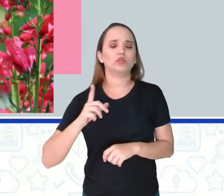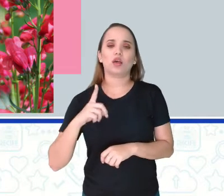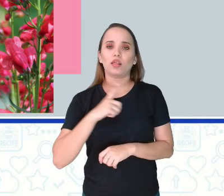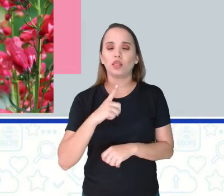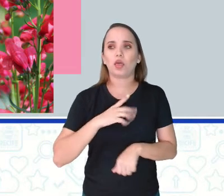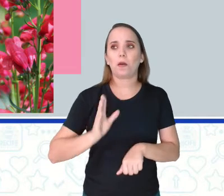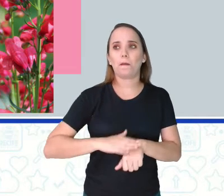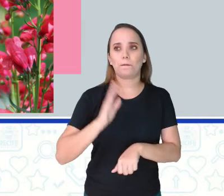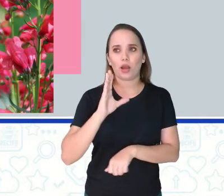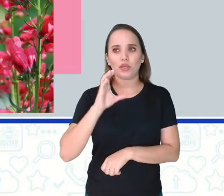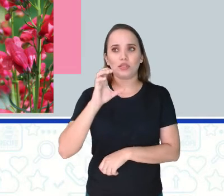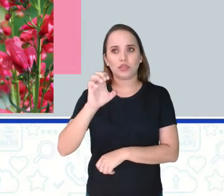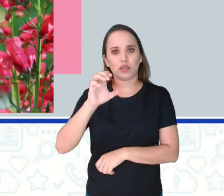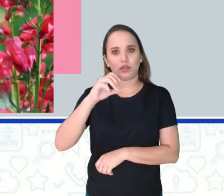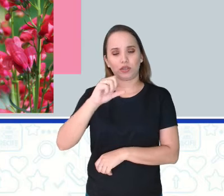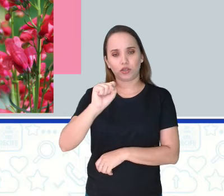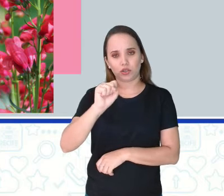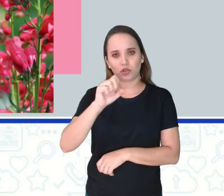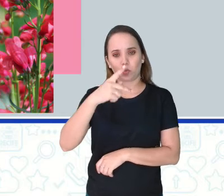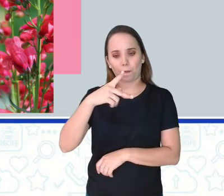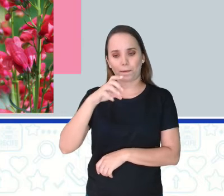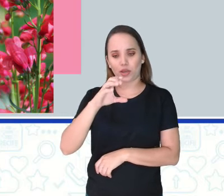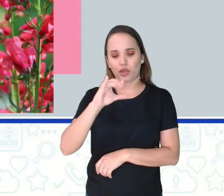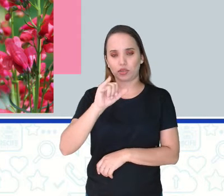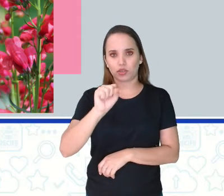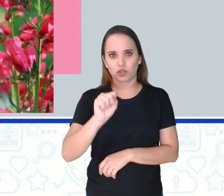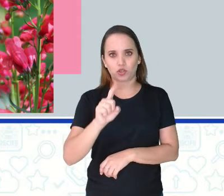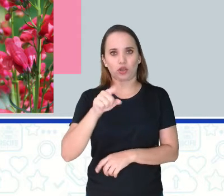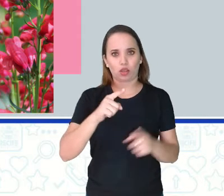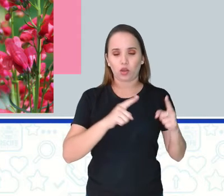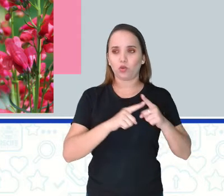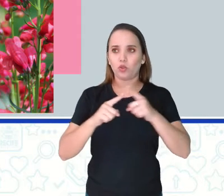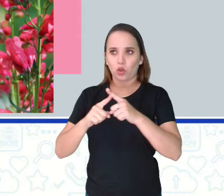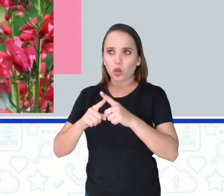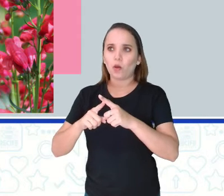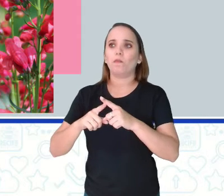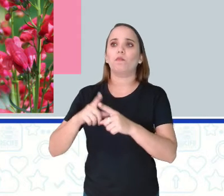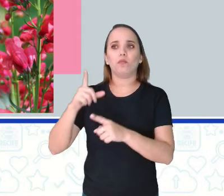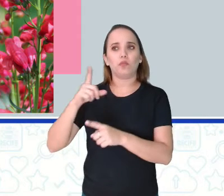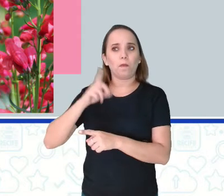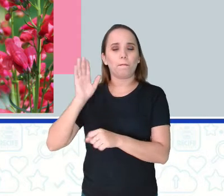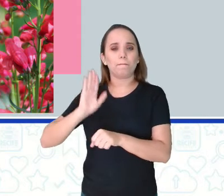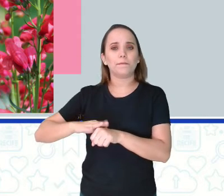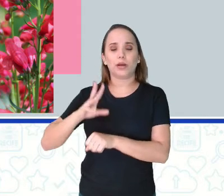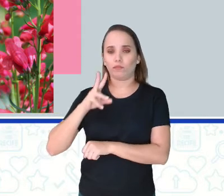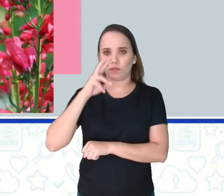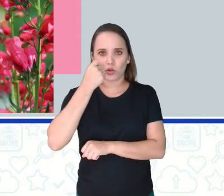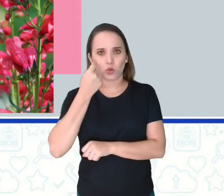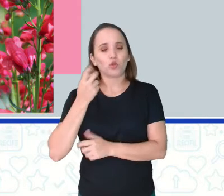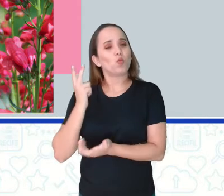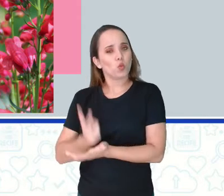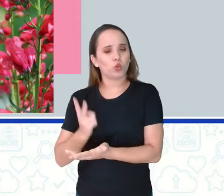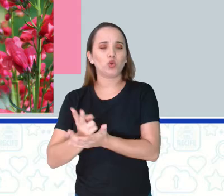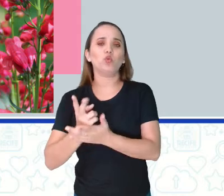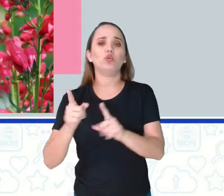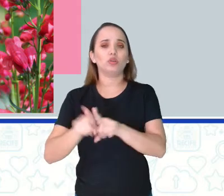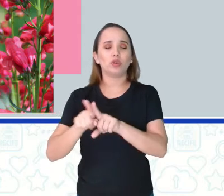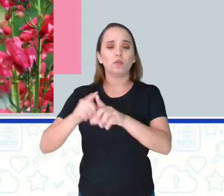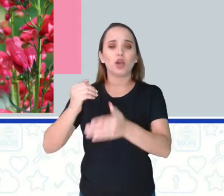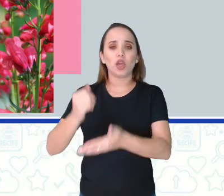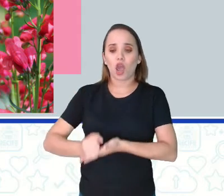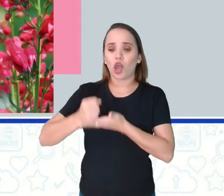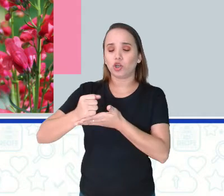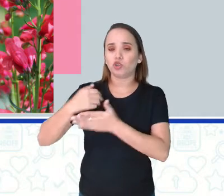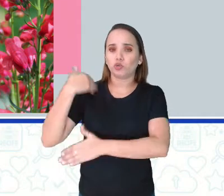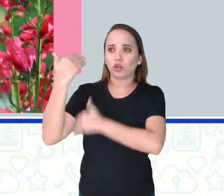sobrevivência caso haja mudanças no ambiente. E também ajuda na evolução. E,